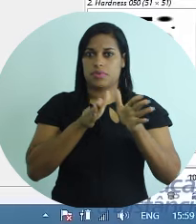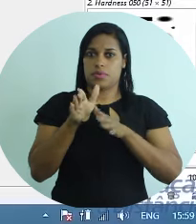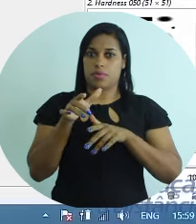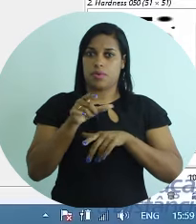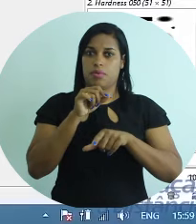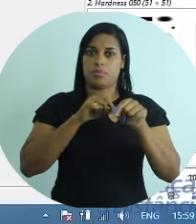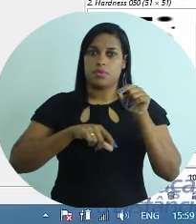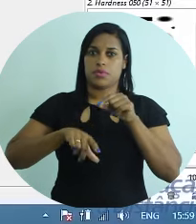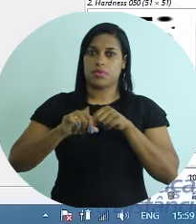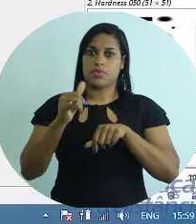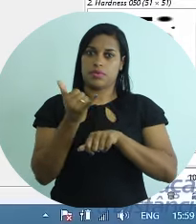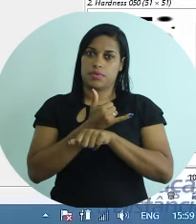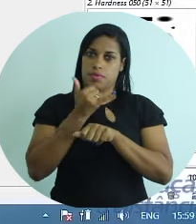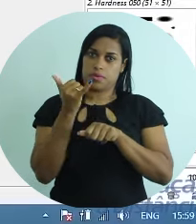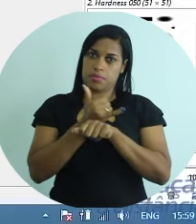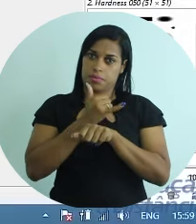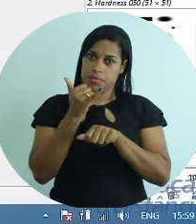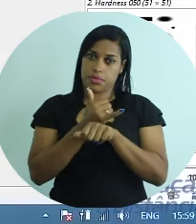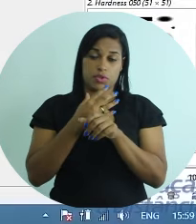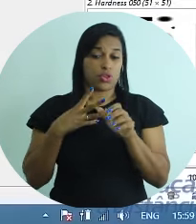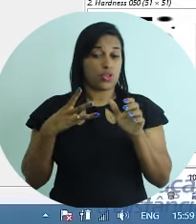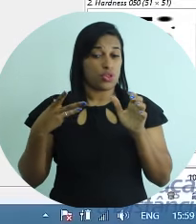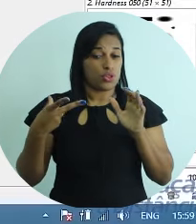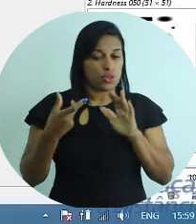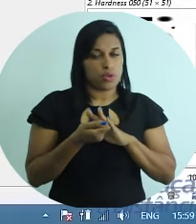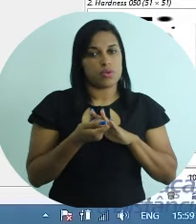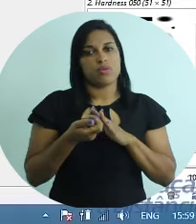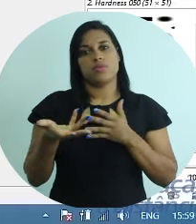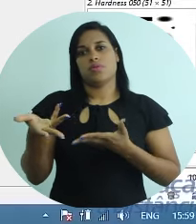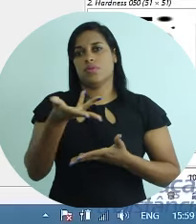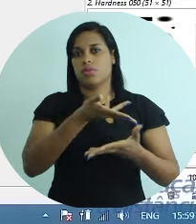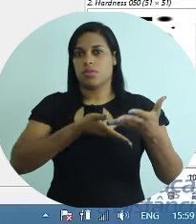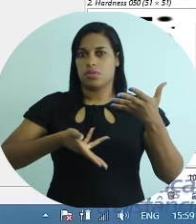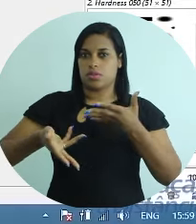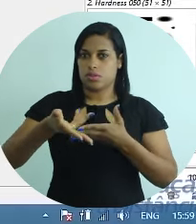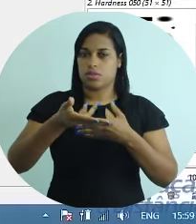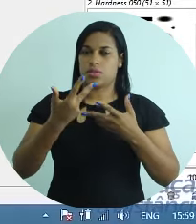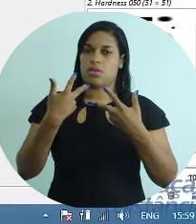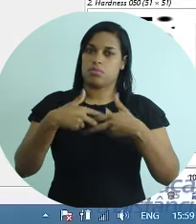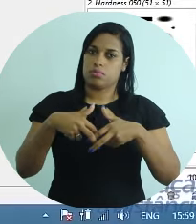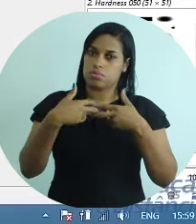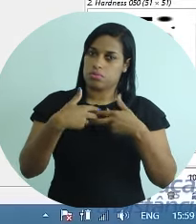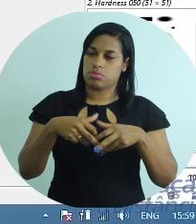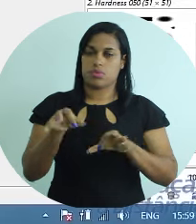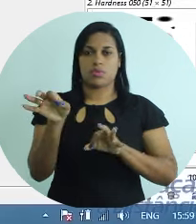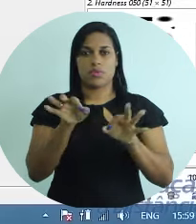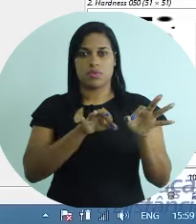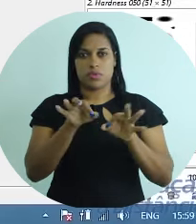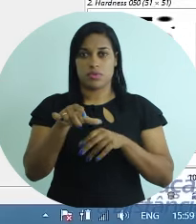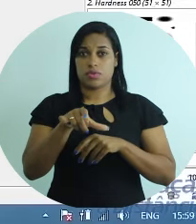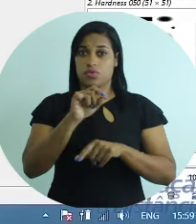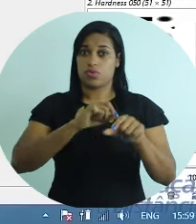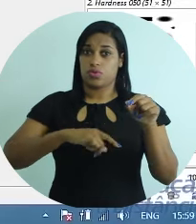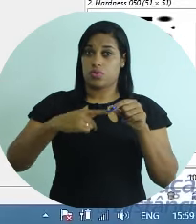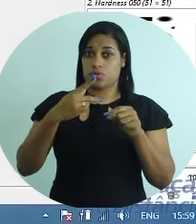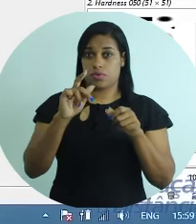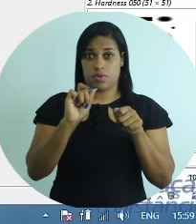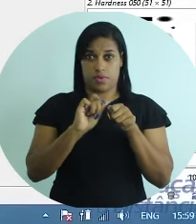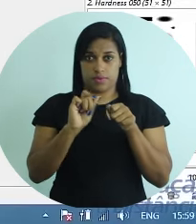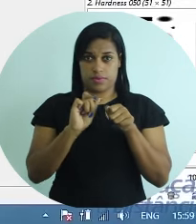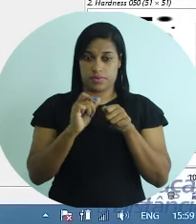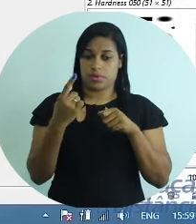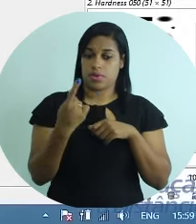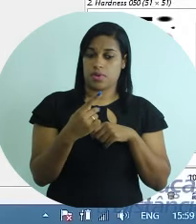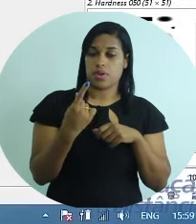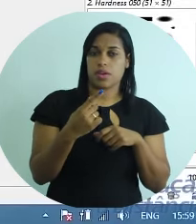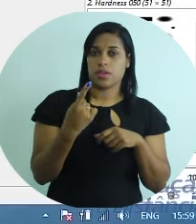as opções de ferramentas, todas as opções relacionadas a parâmetros, ajustes, escolhas que você vai fazer em relação a essas